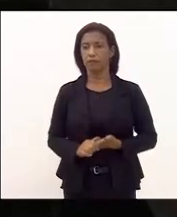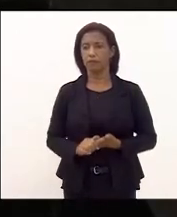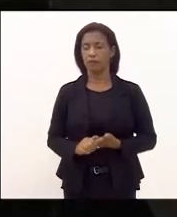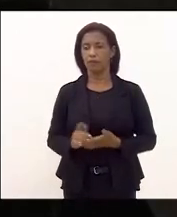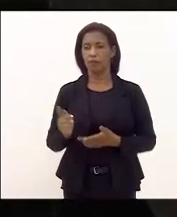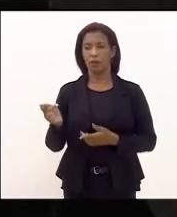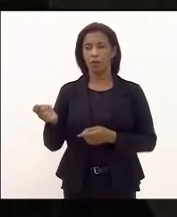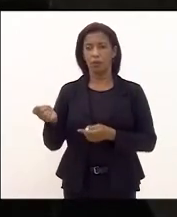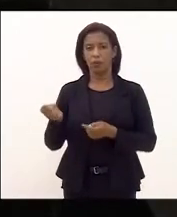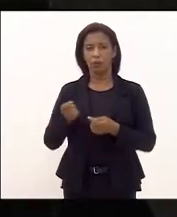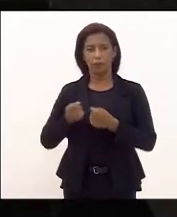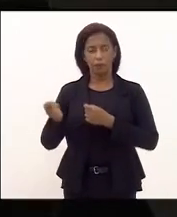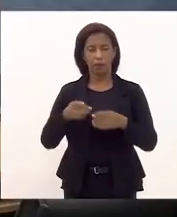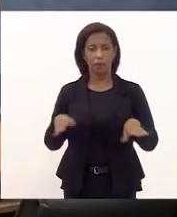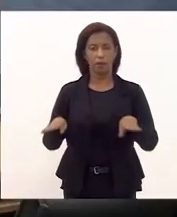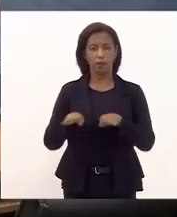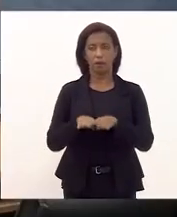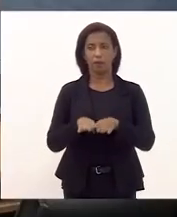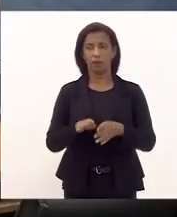republicanismo e da igualdade. Muito obrigado.